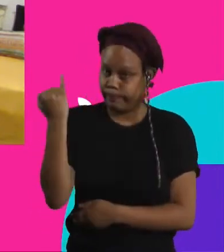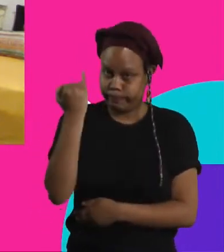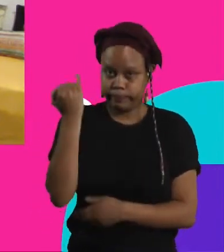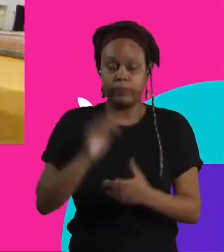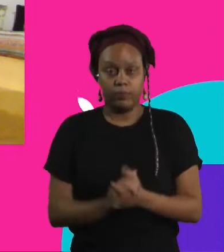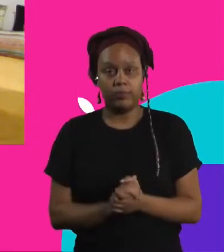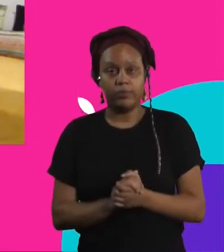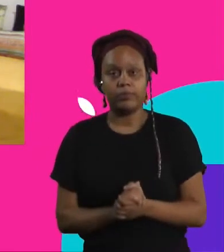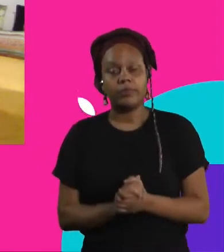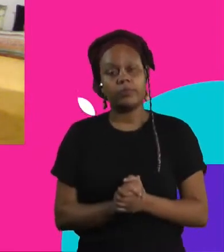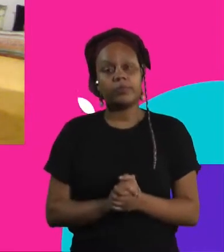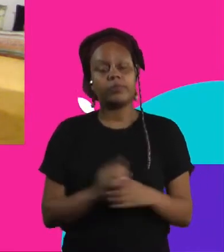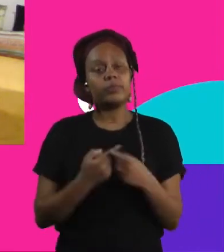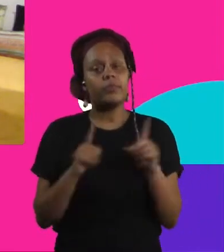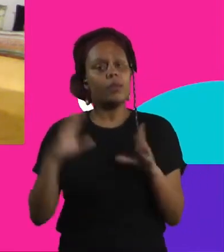mas